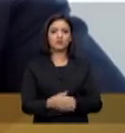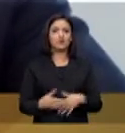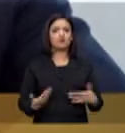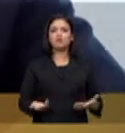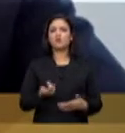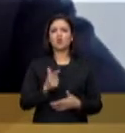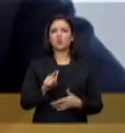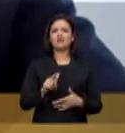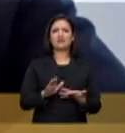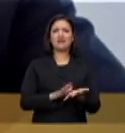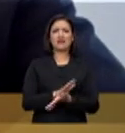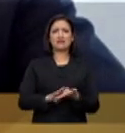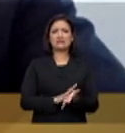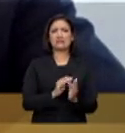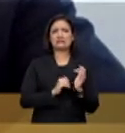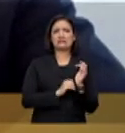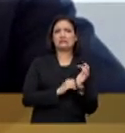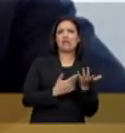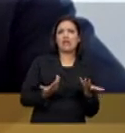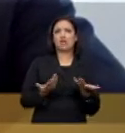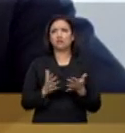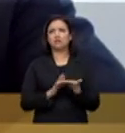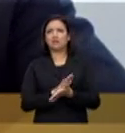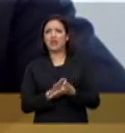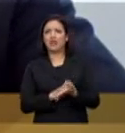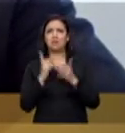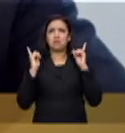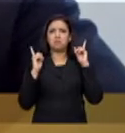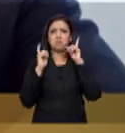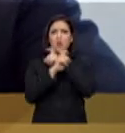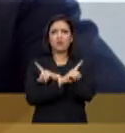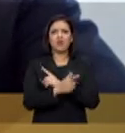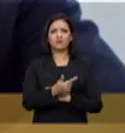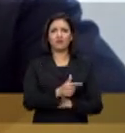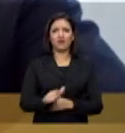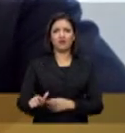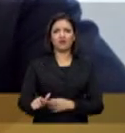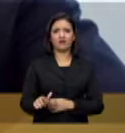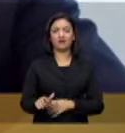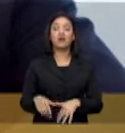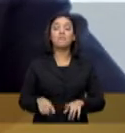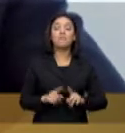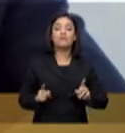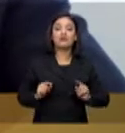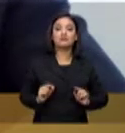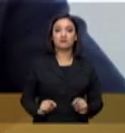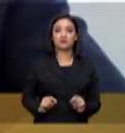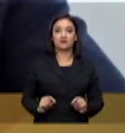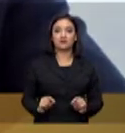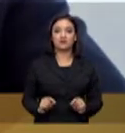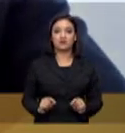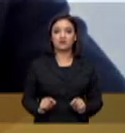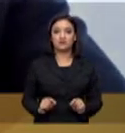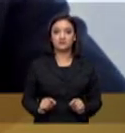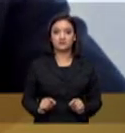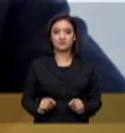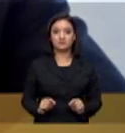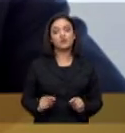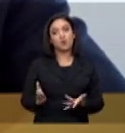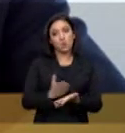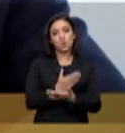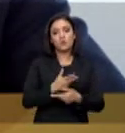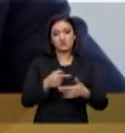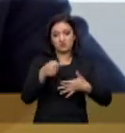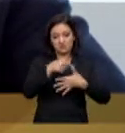maiores mistérios nessa ação direta de inconstitucionalidade, senhores. O fato é que são alguns pontos que precisam ser